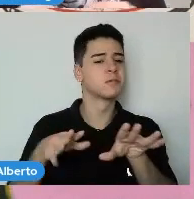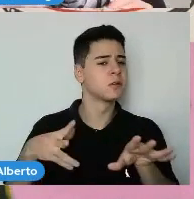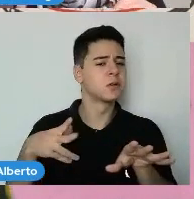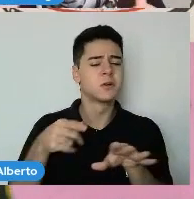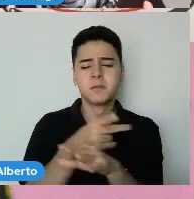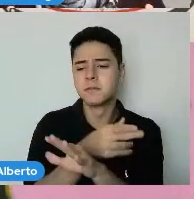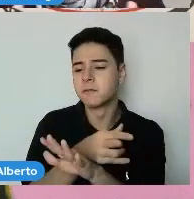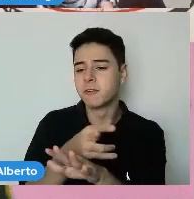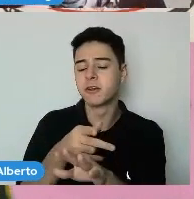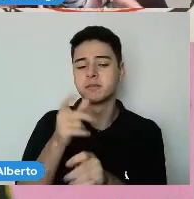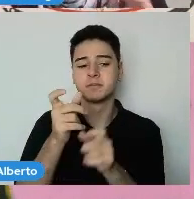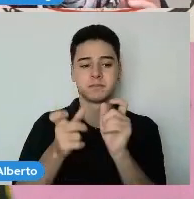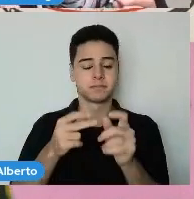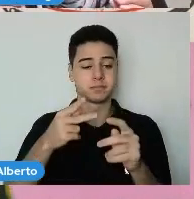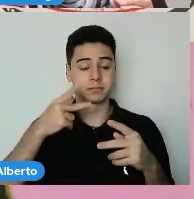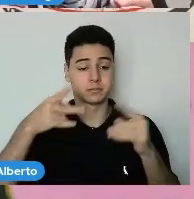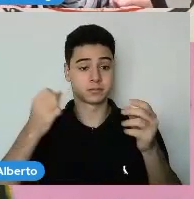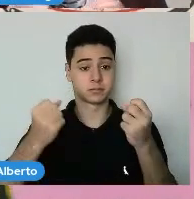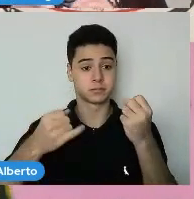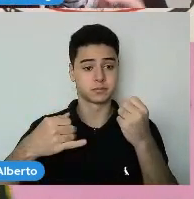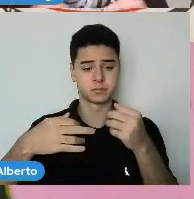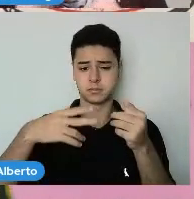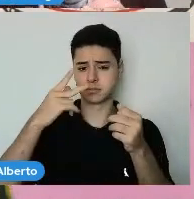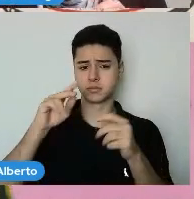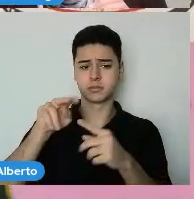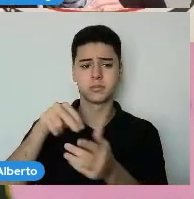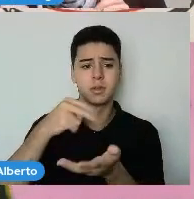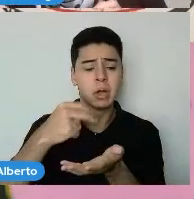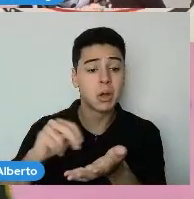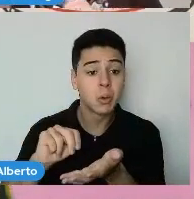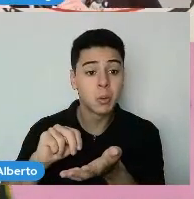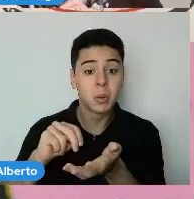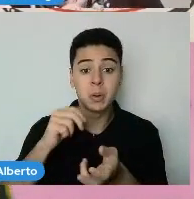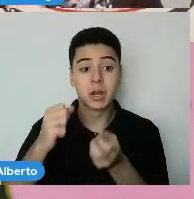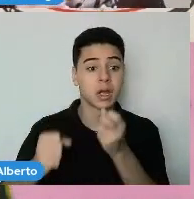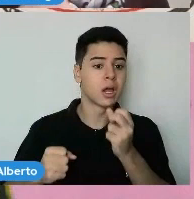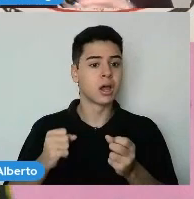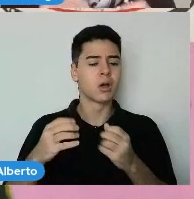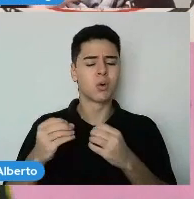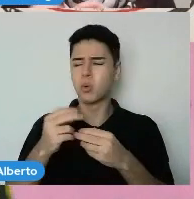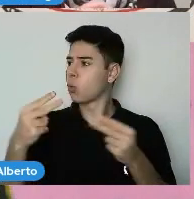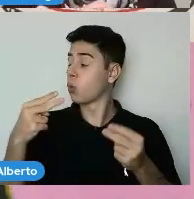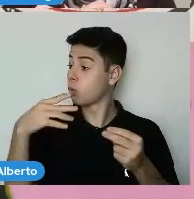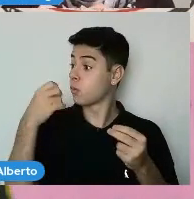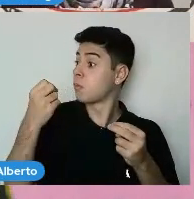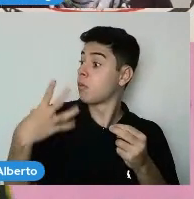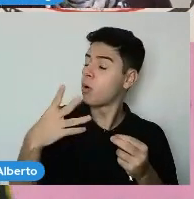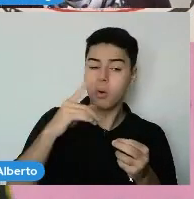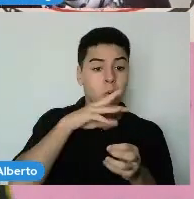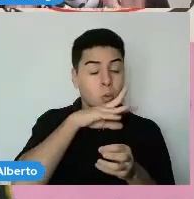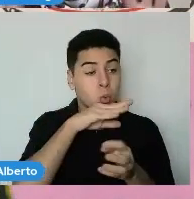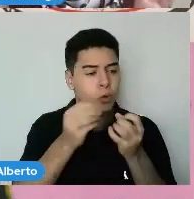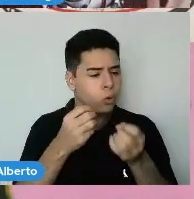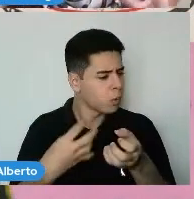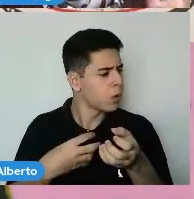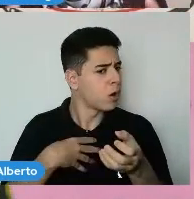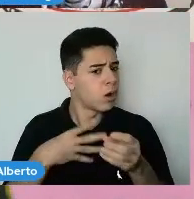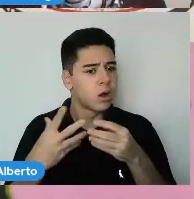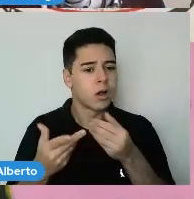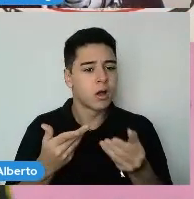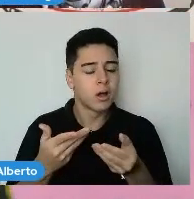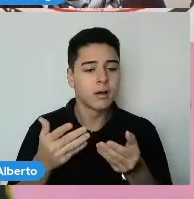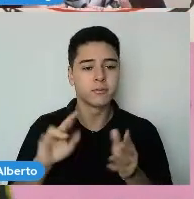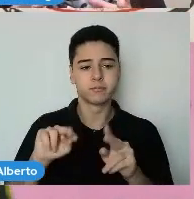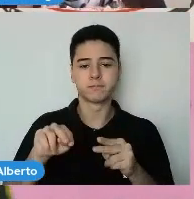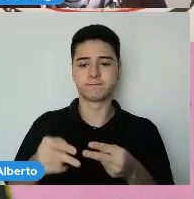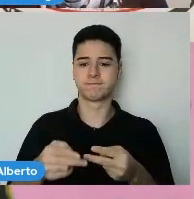pessoas, quando a gente fala performance, a pessoa pensa em desempenho, né? Ah, como foi minha performance? Como foi meu desempenho? Mas em artes